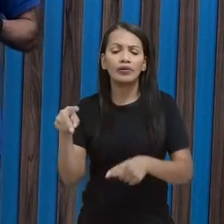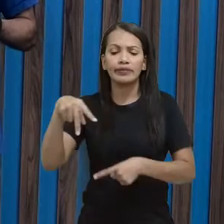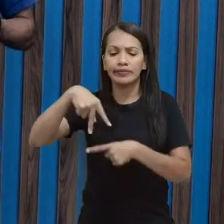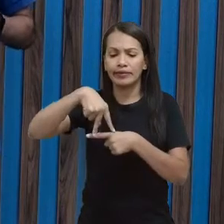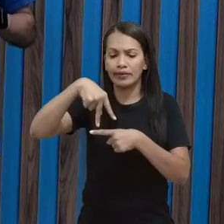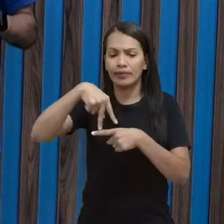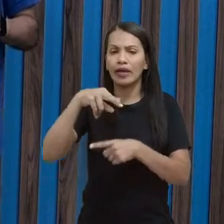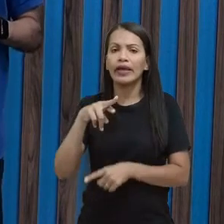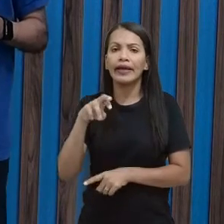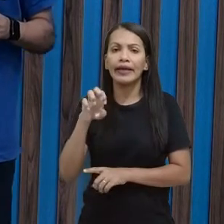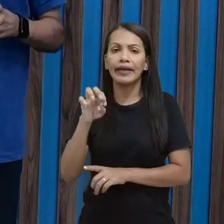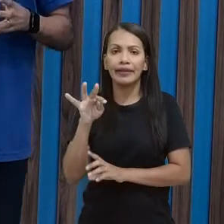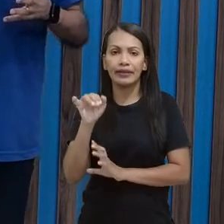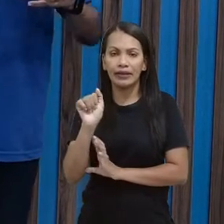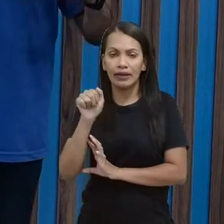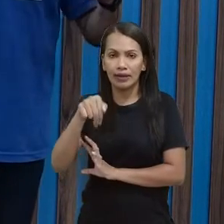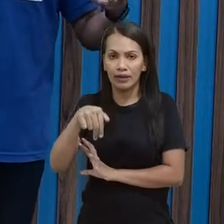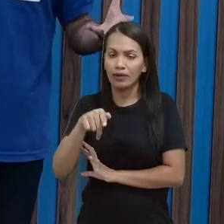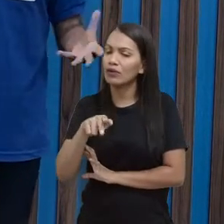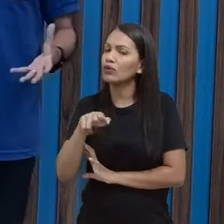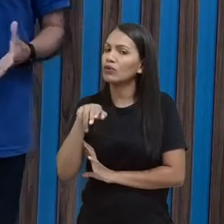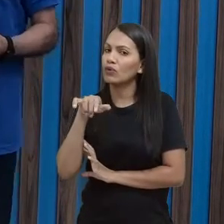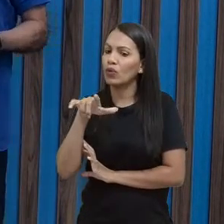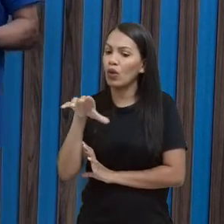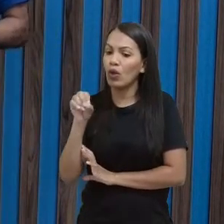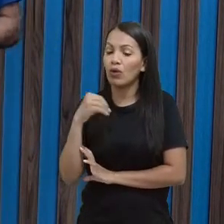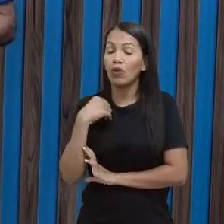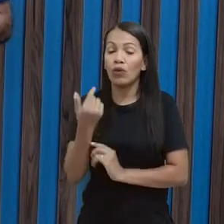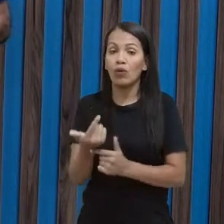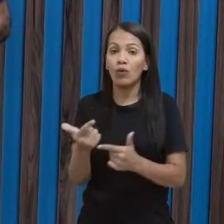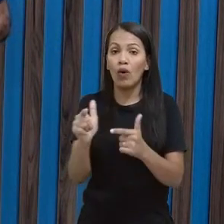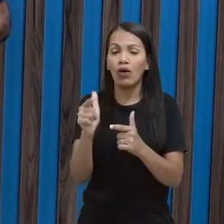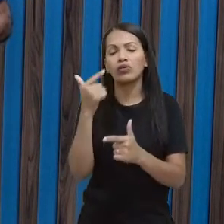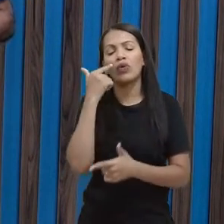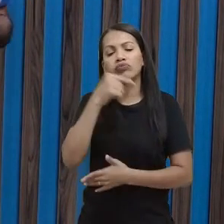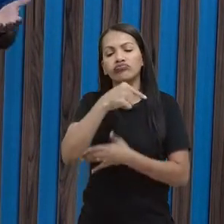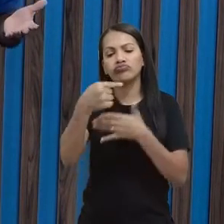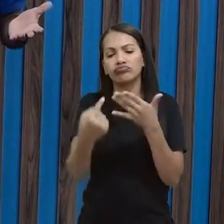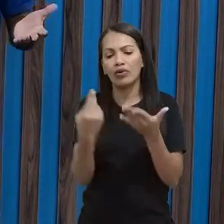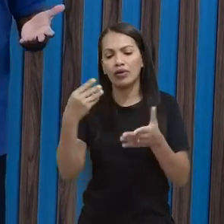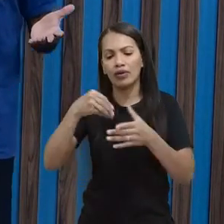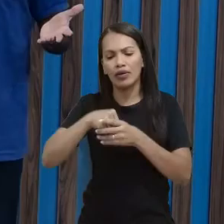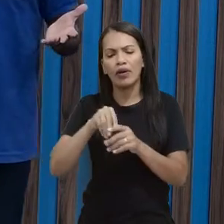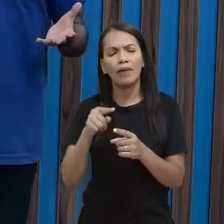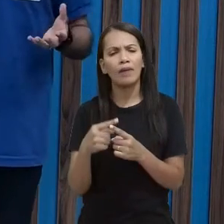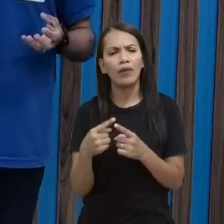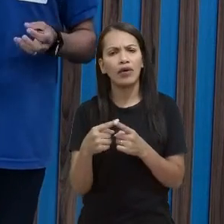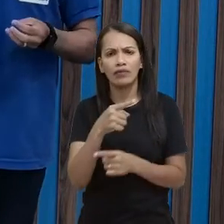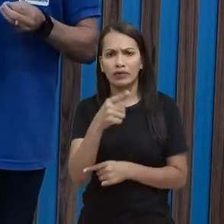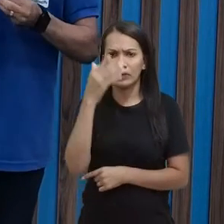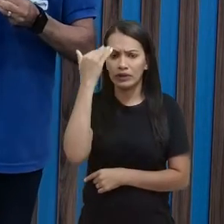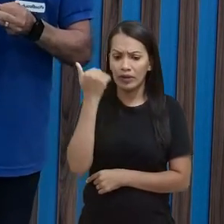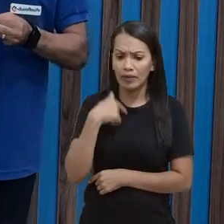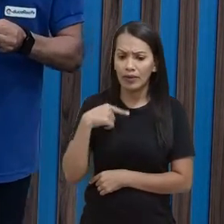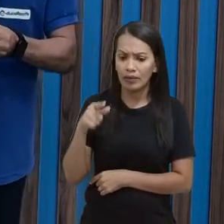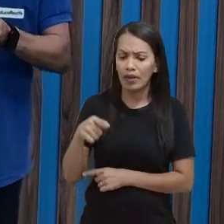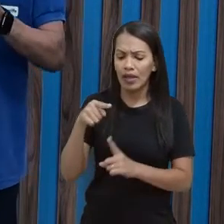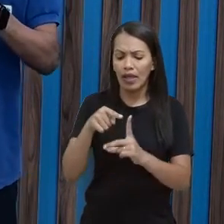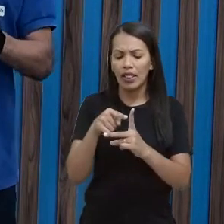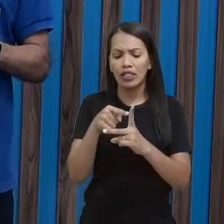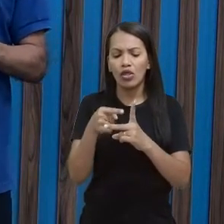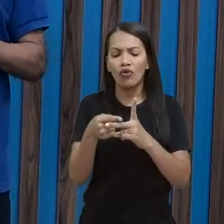triângulo retângulo com outros elementos que compõem aí esse triângulo. Triângulo retângulo porque você sabe que forma